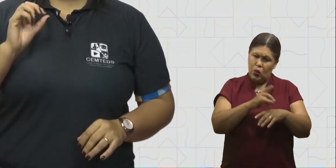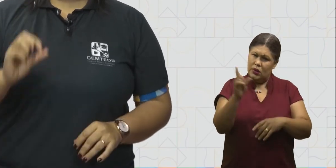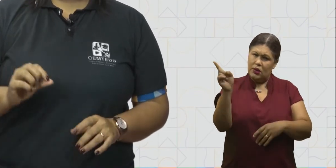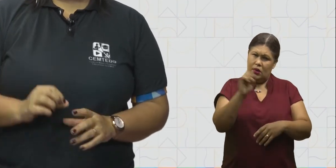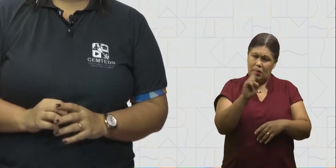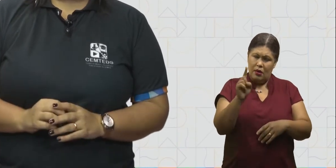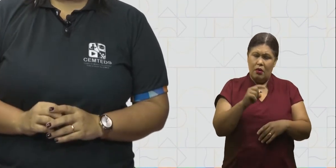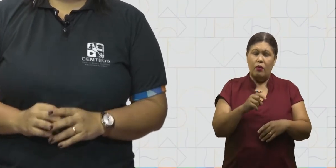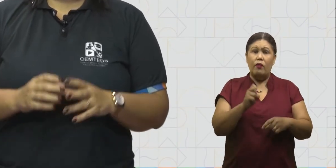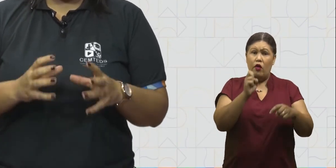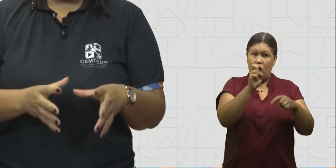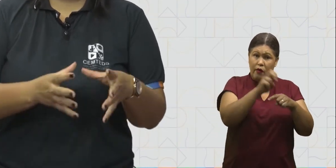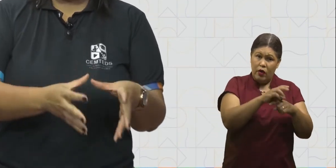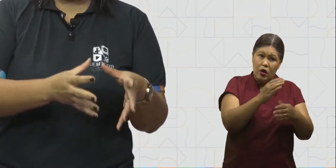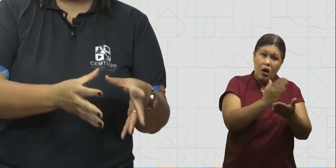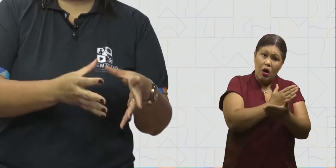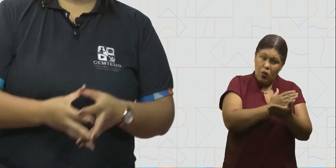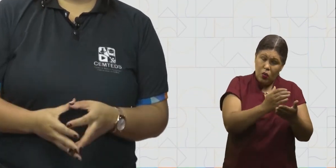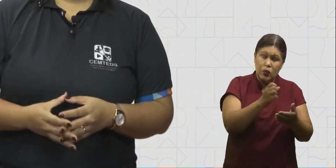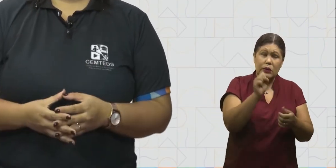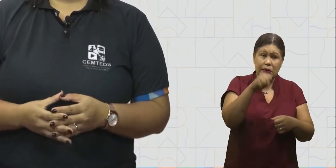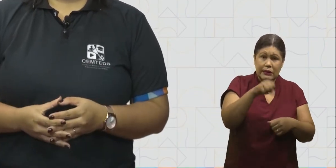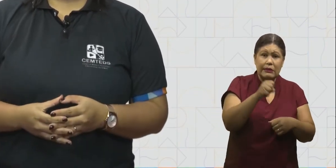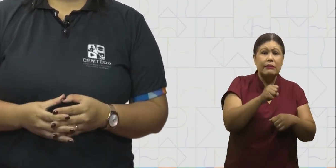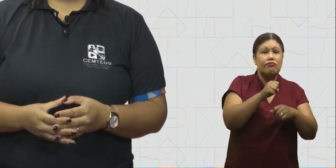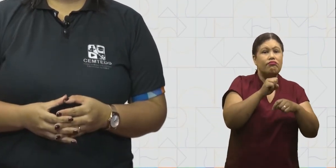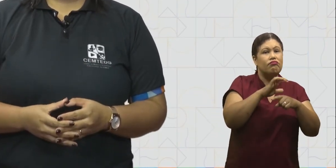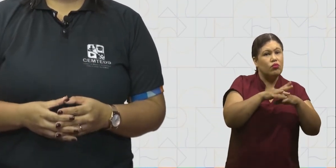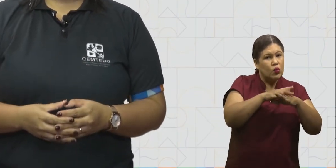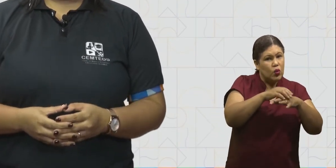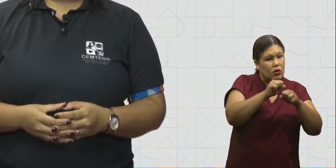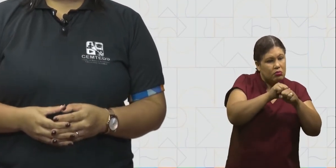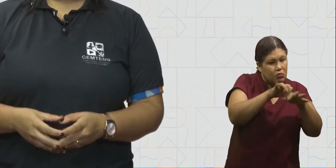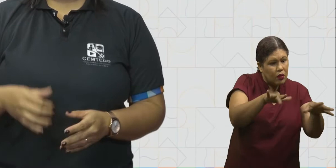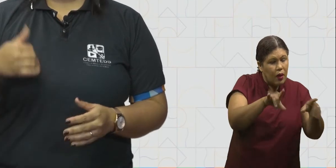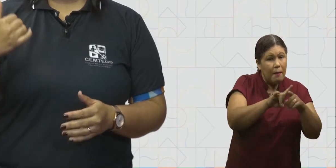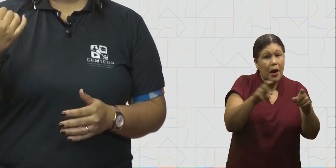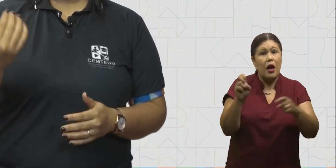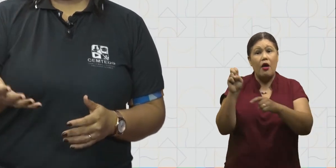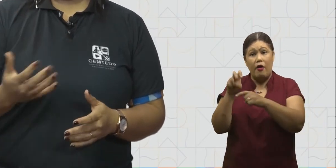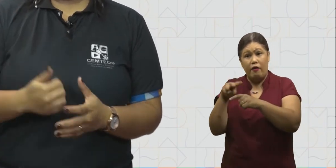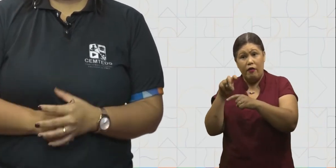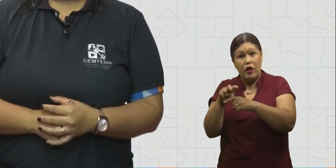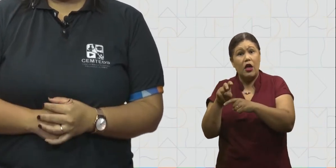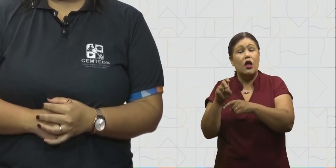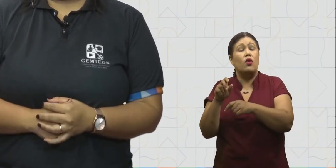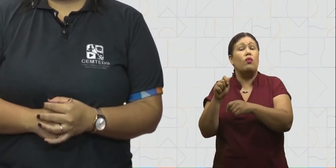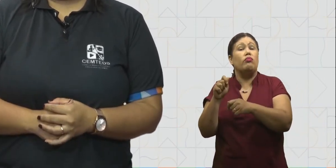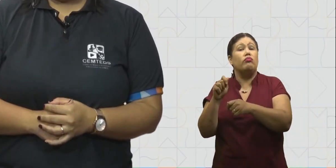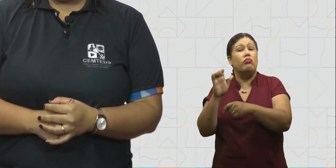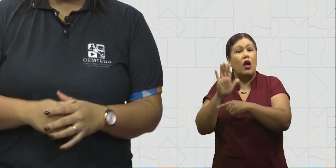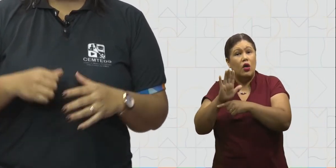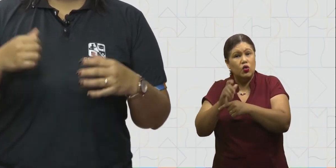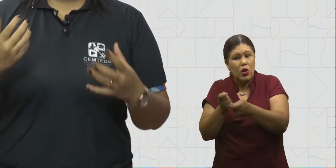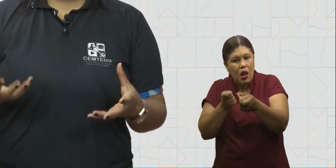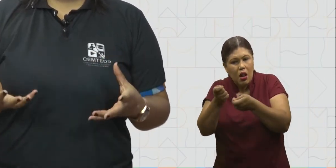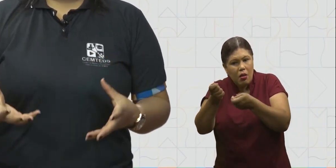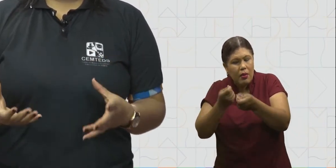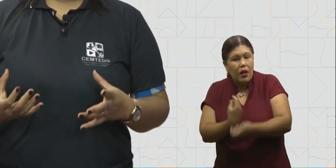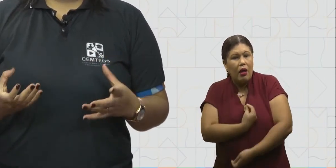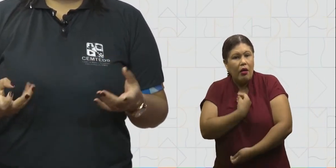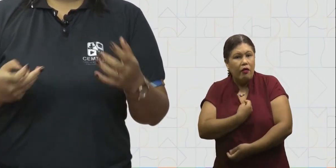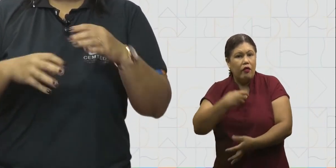equivocada. Embora uma parte cause realmente doenças, os vírus possuem papel na manutenção da vida na Terra. Se